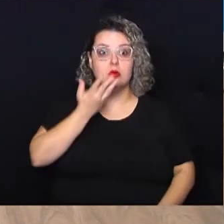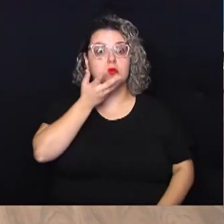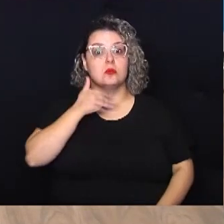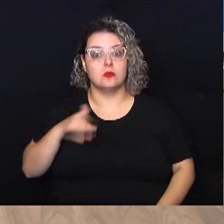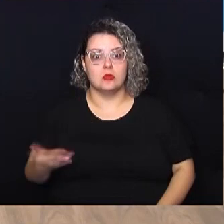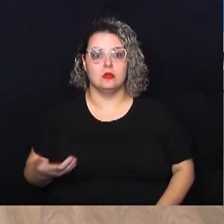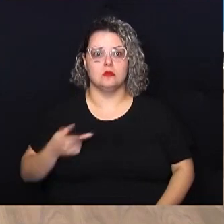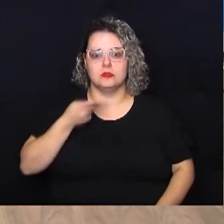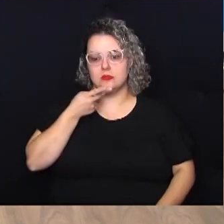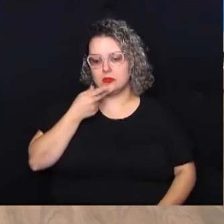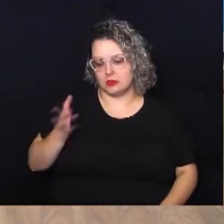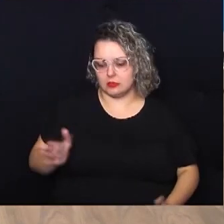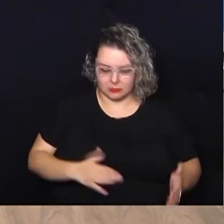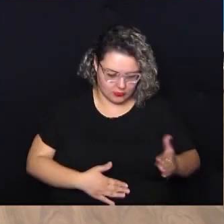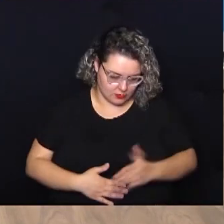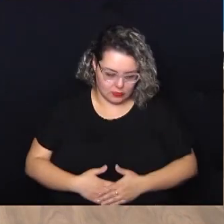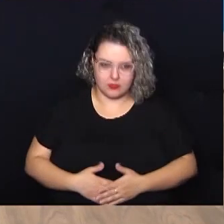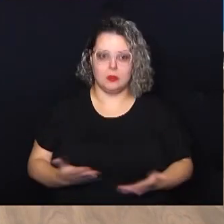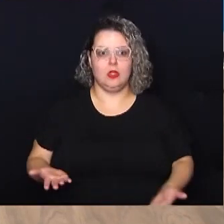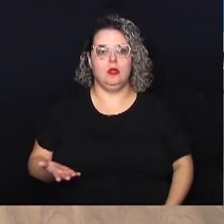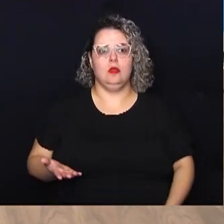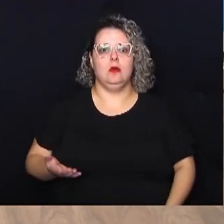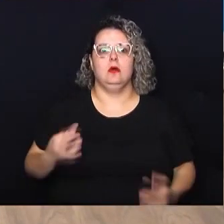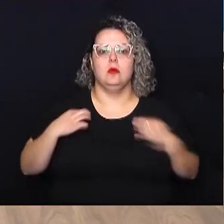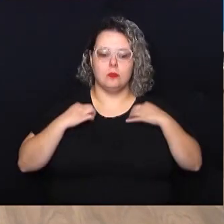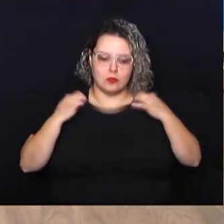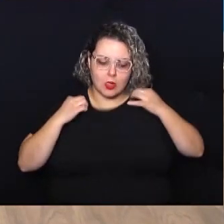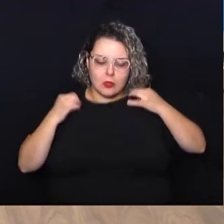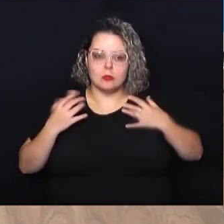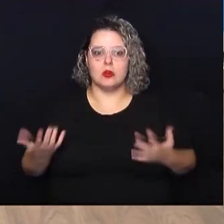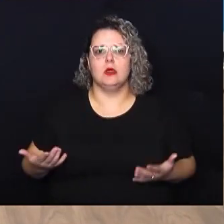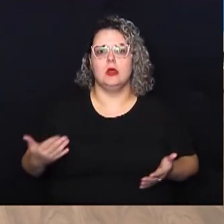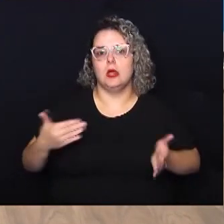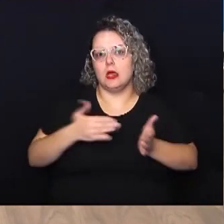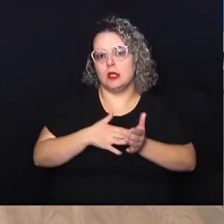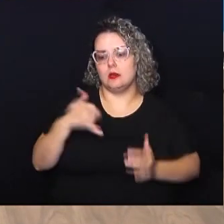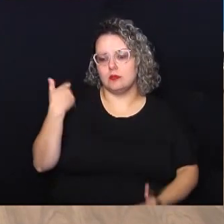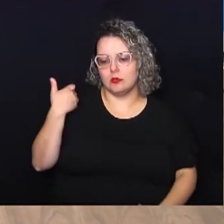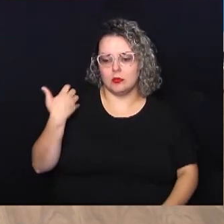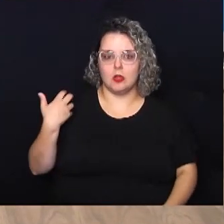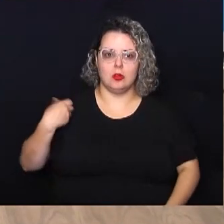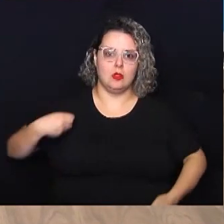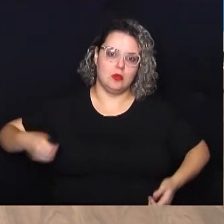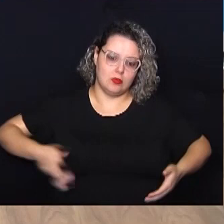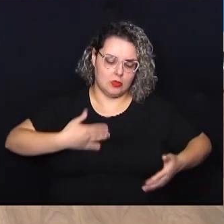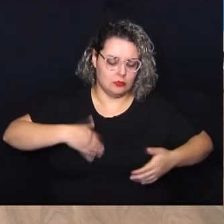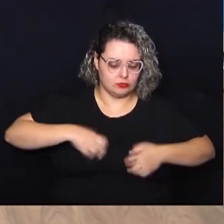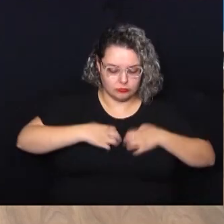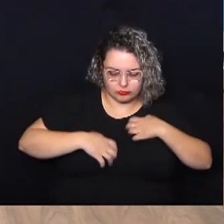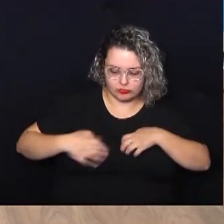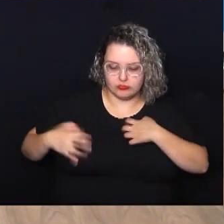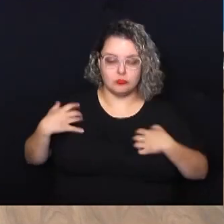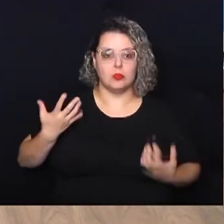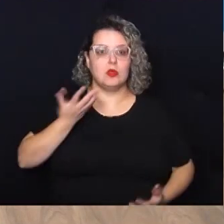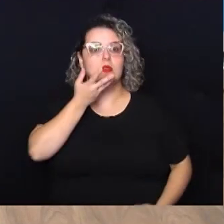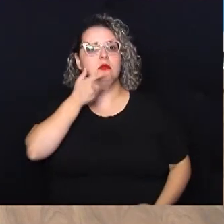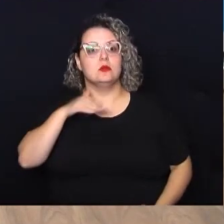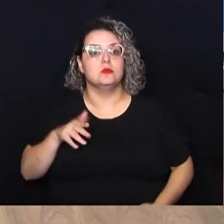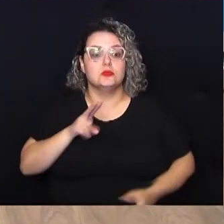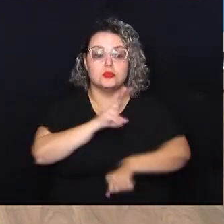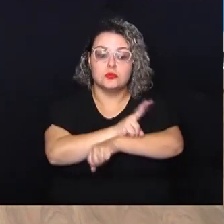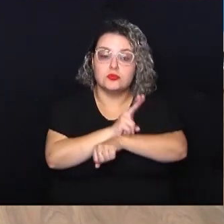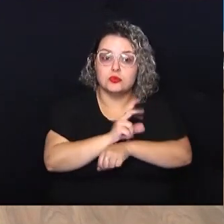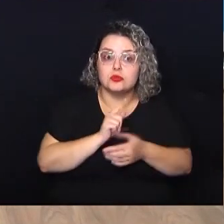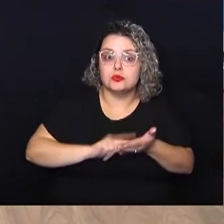troca a fralda, que você às vezes vai colocar uma roupinha, até uma certa idade você vai dar banho nessa criança. Nos cuidados higiênicos, está